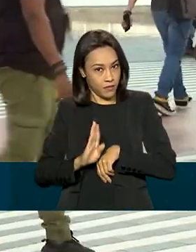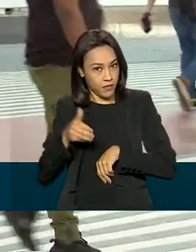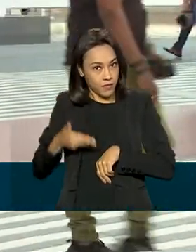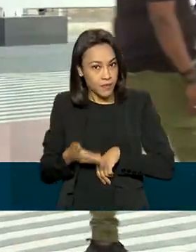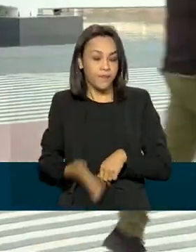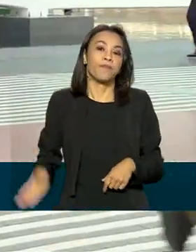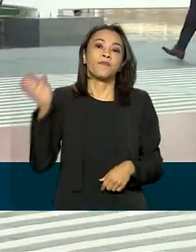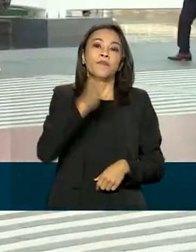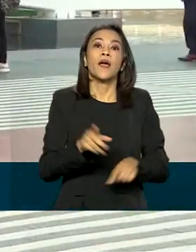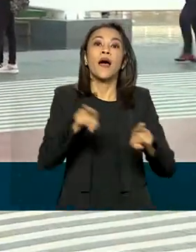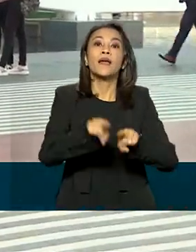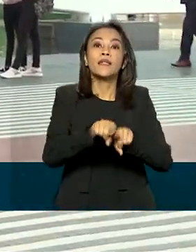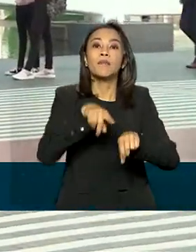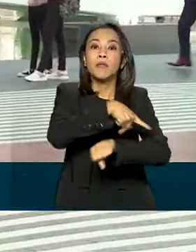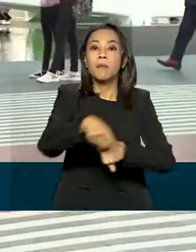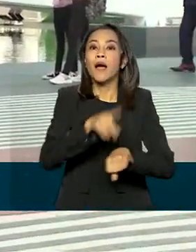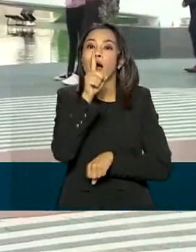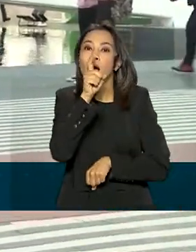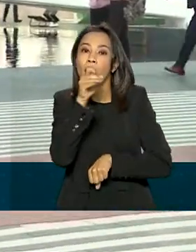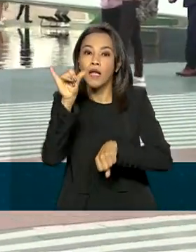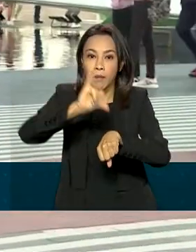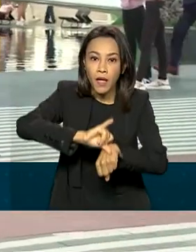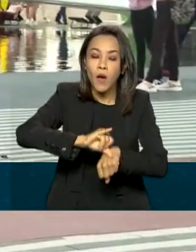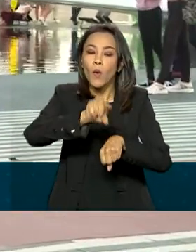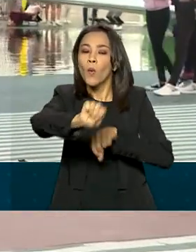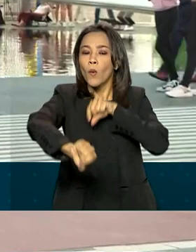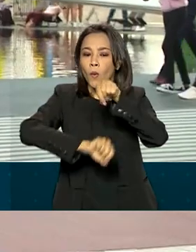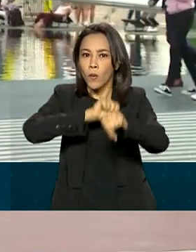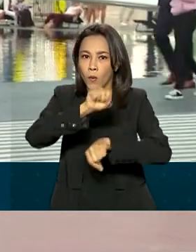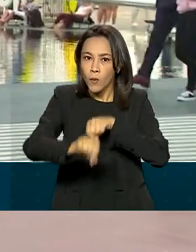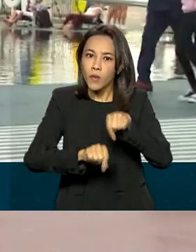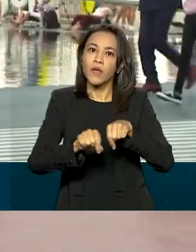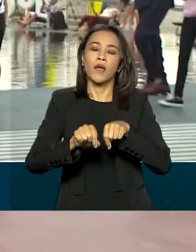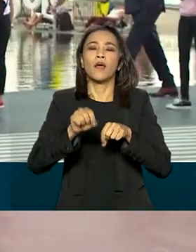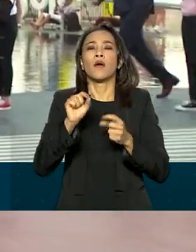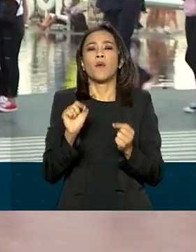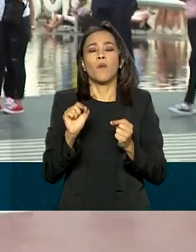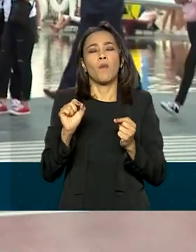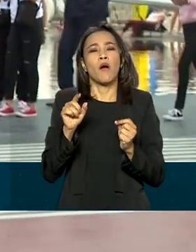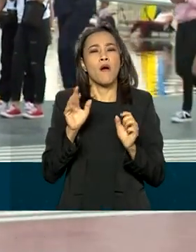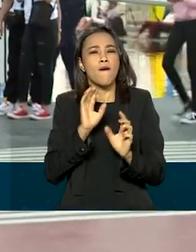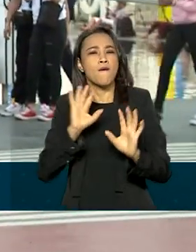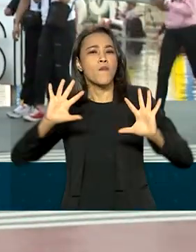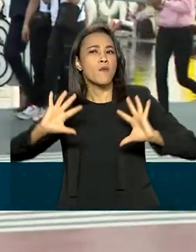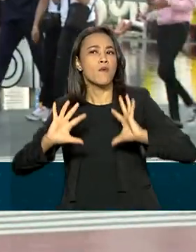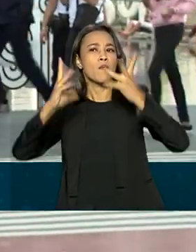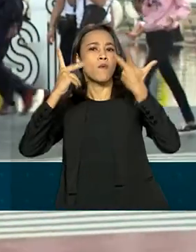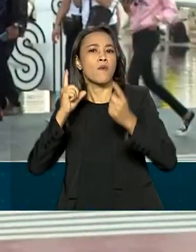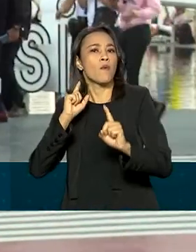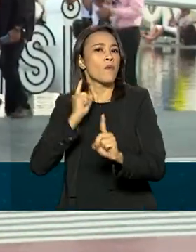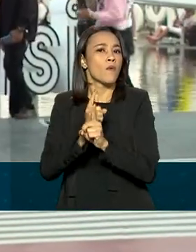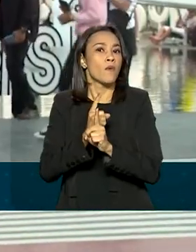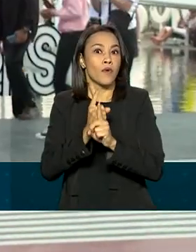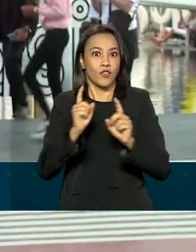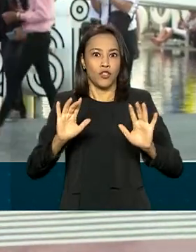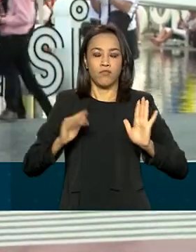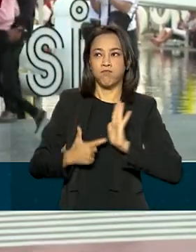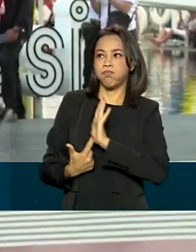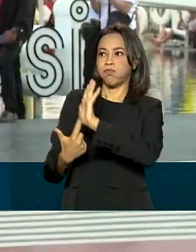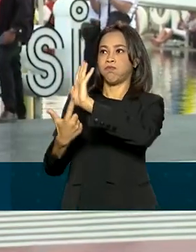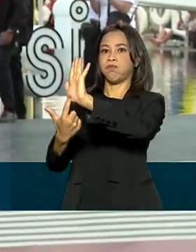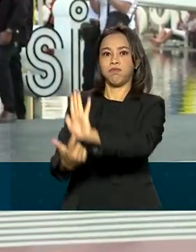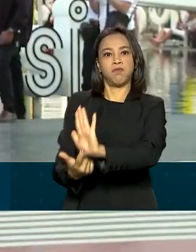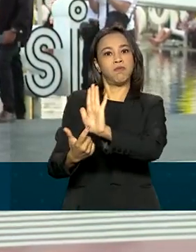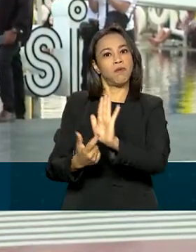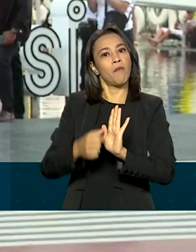está acontecendo também o Fórum Invest em Brasil, um evento que tem o objetivo de promover o Brasil entre